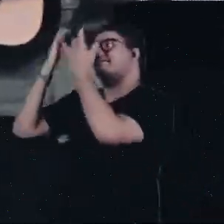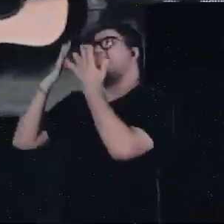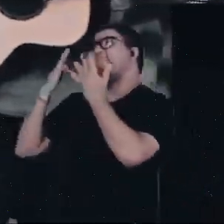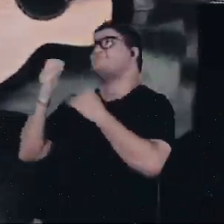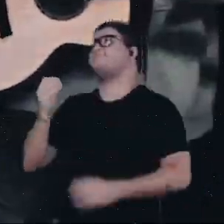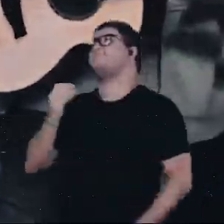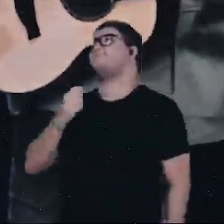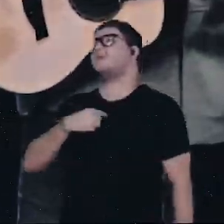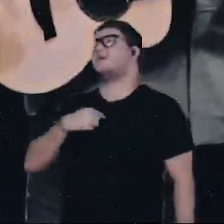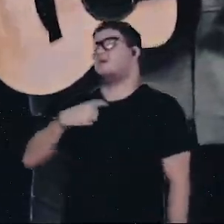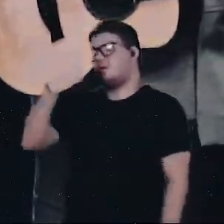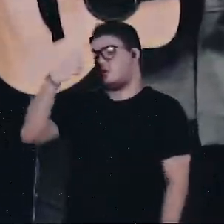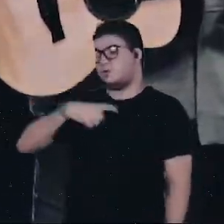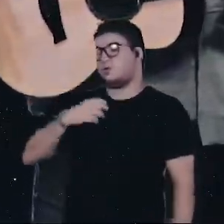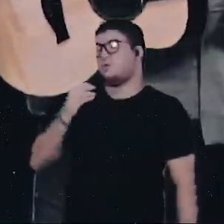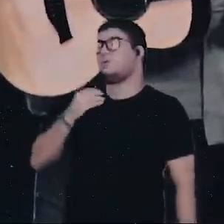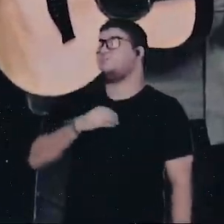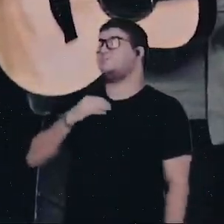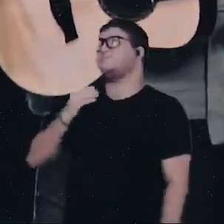pecador.